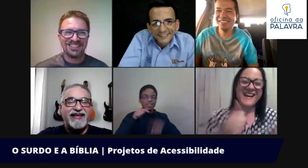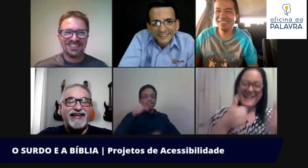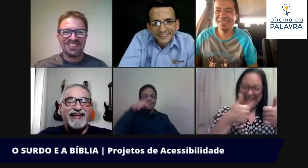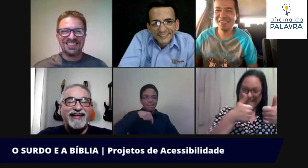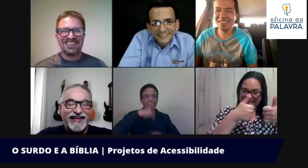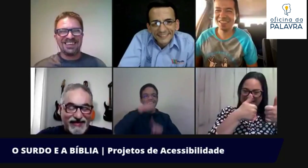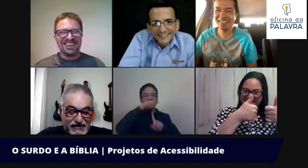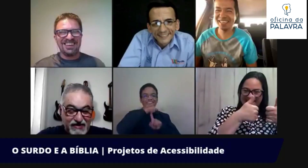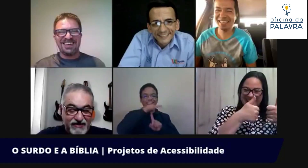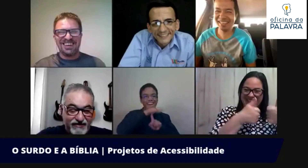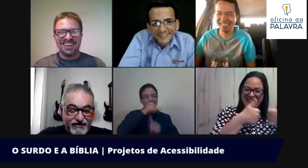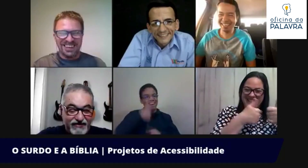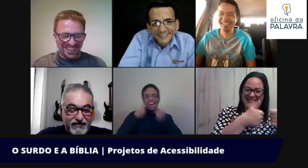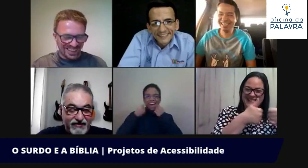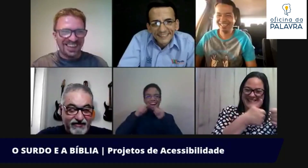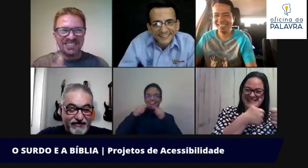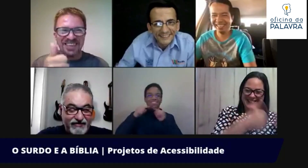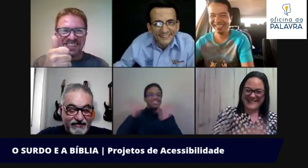Obrigado.